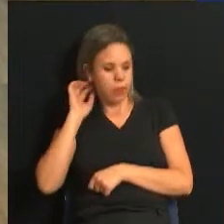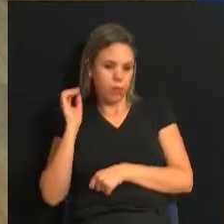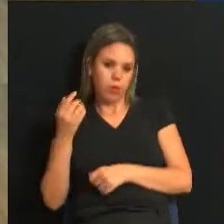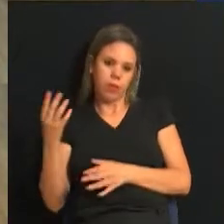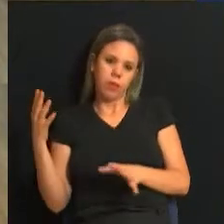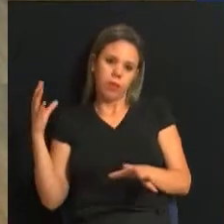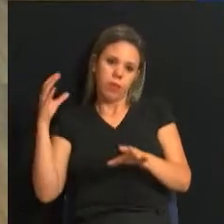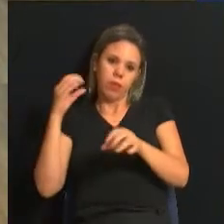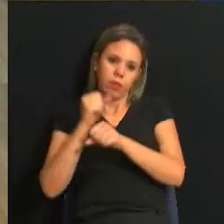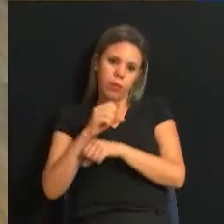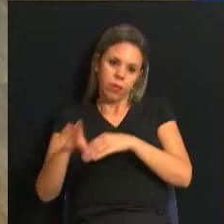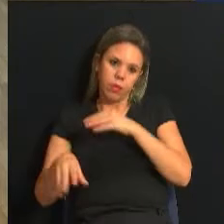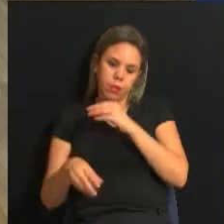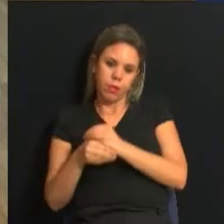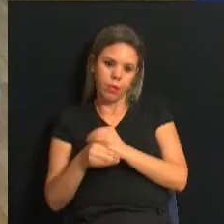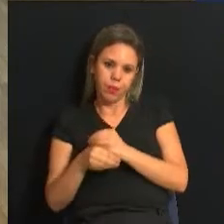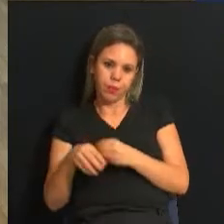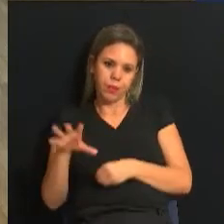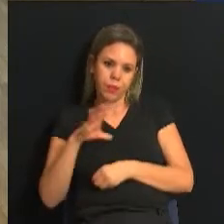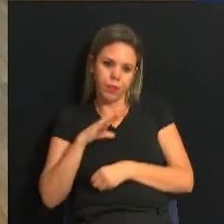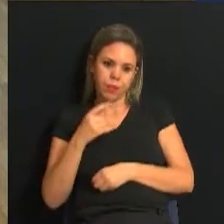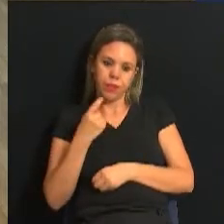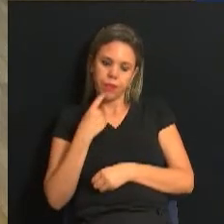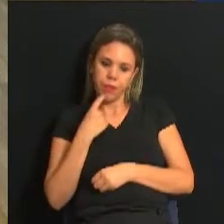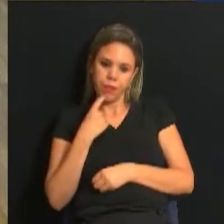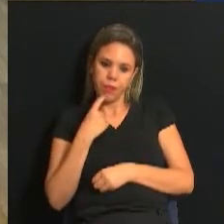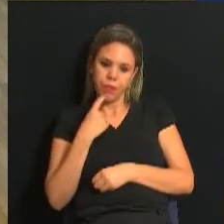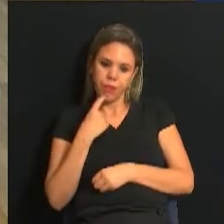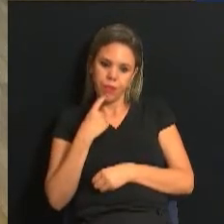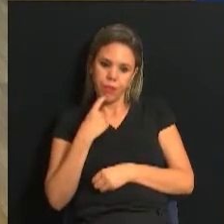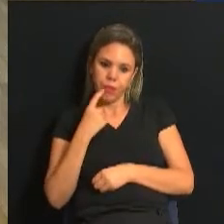última atualização, na cidade de Campinas, mais